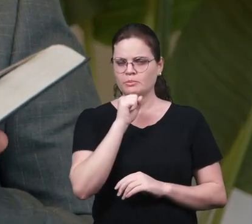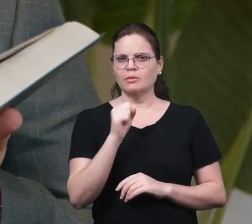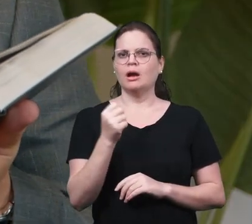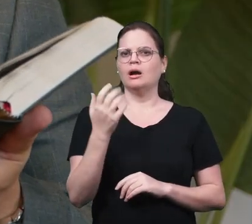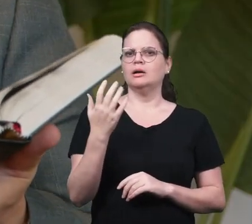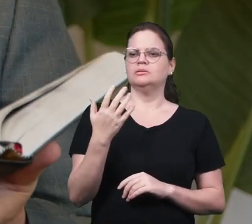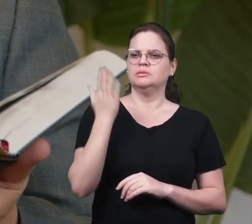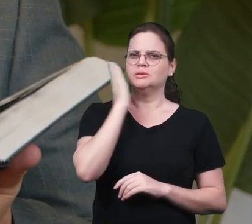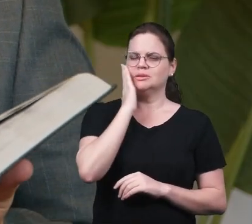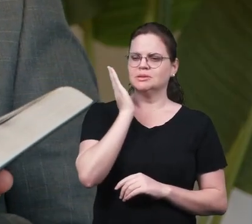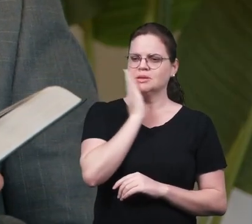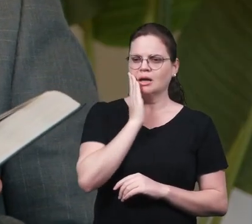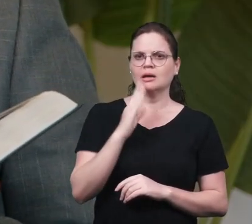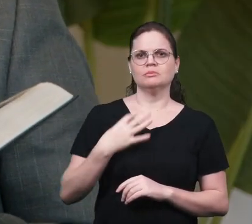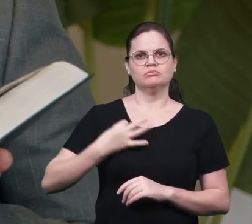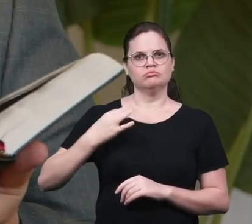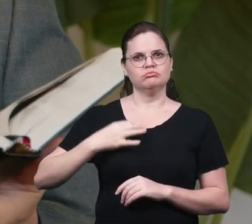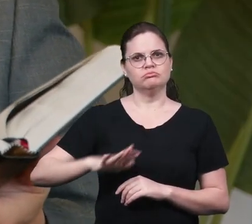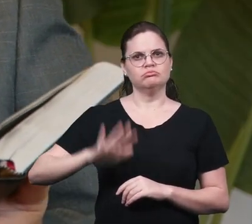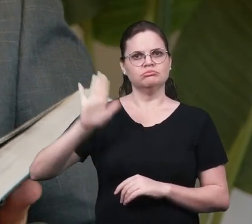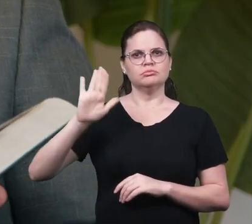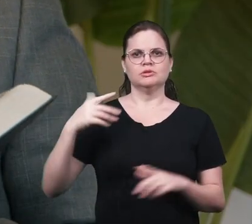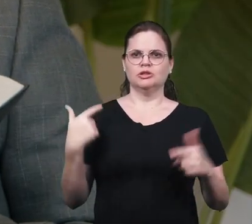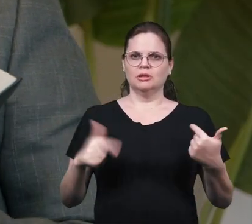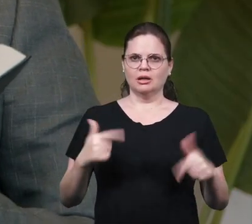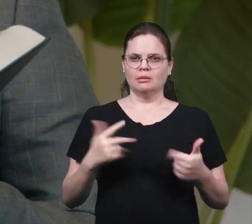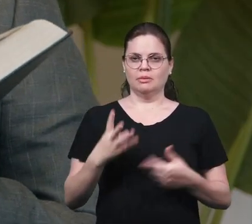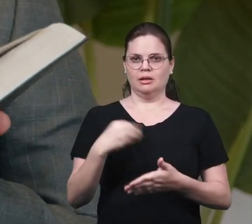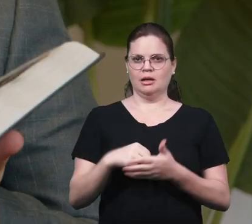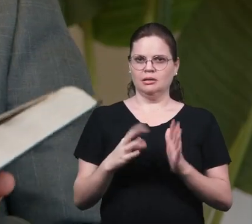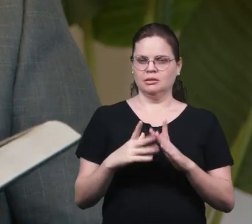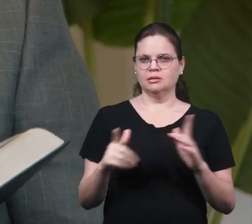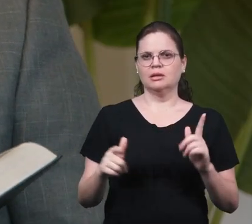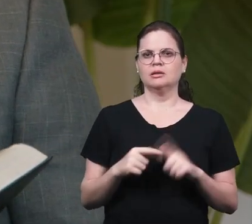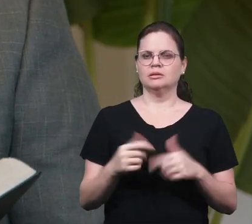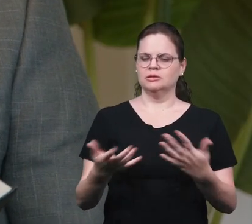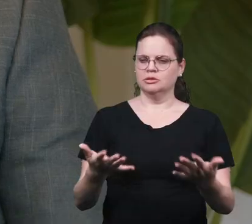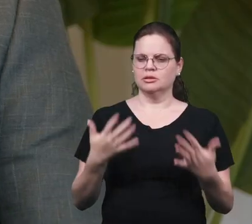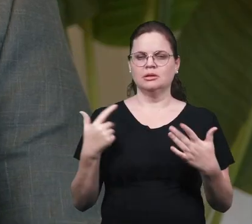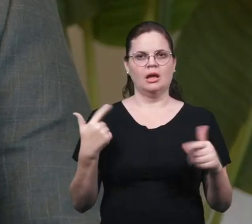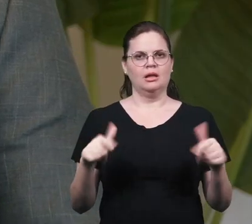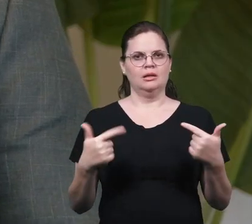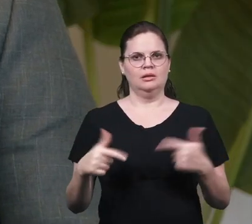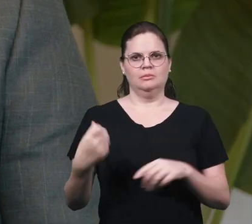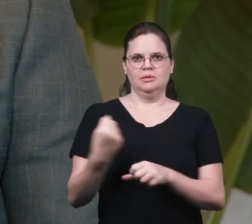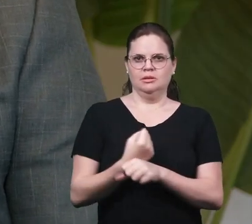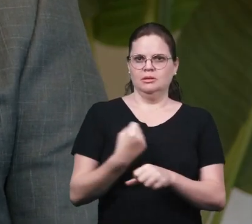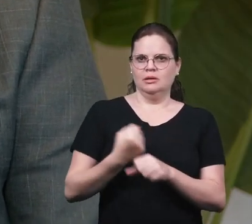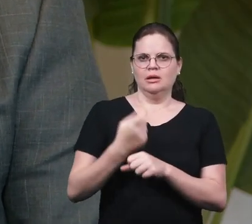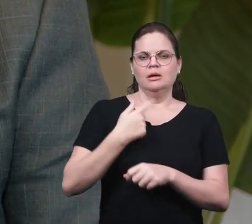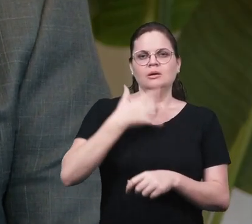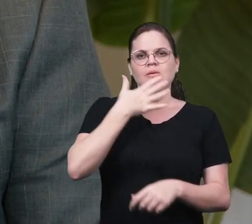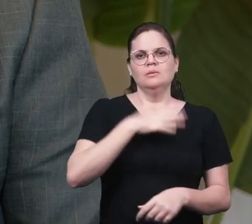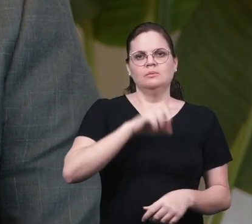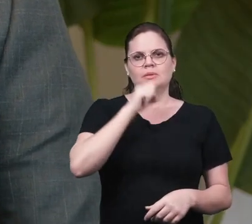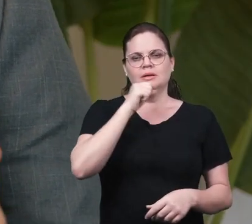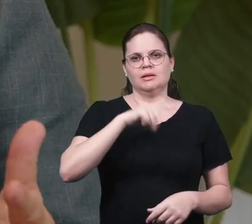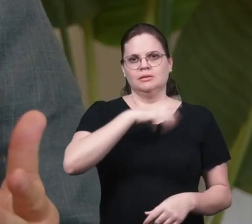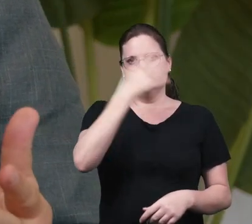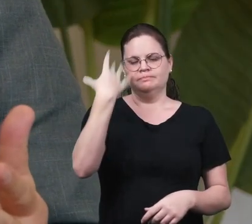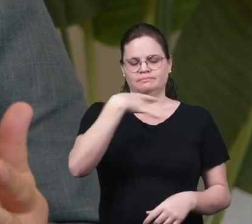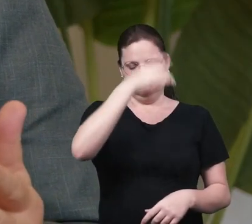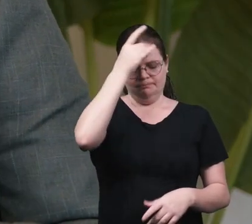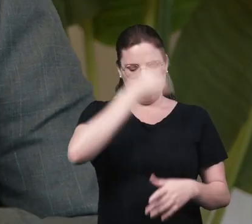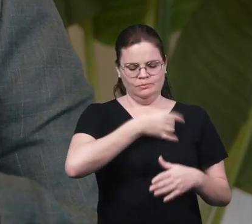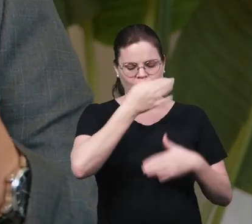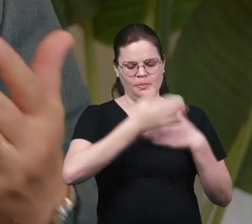à disposição do serviço, o pai que está à disposição do trabalho na obra, ele é um pai cheio do Espírito Santo, dons